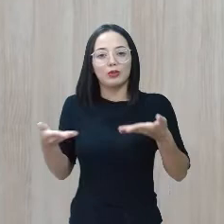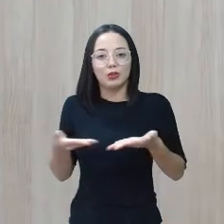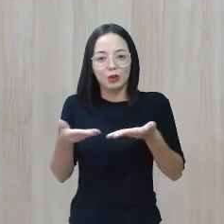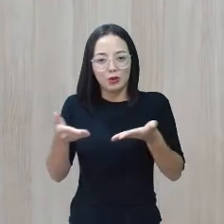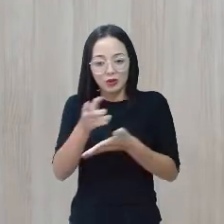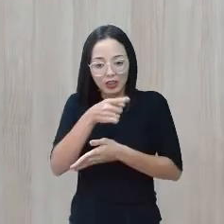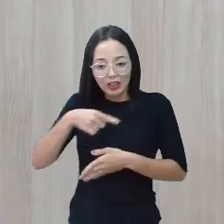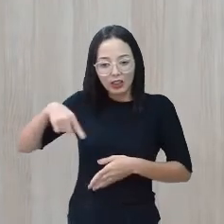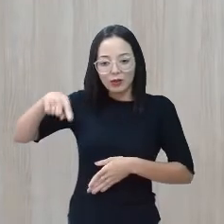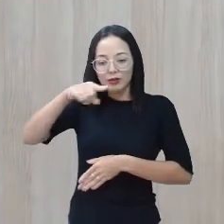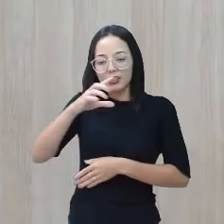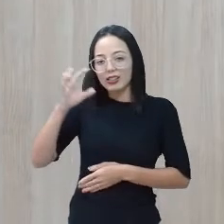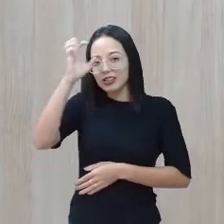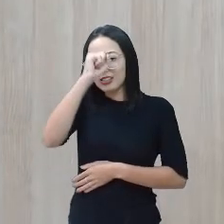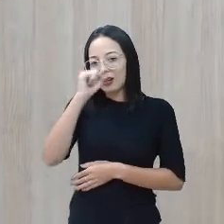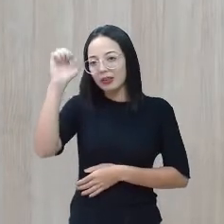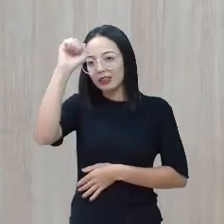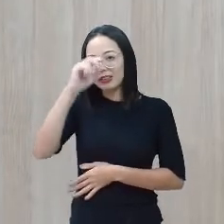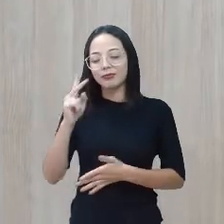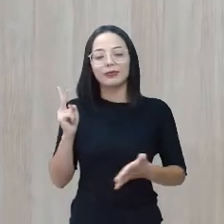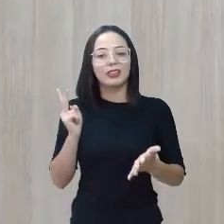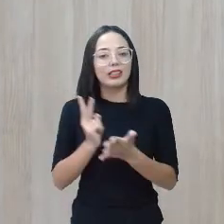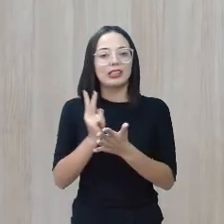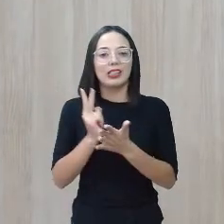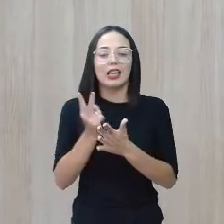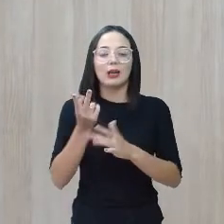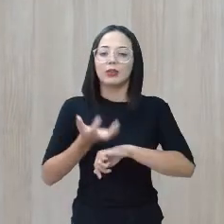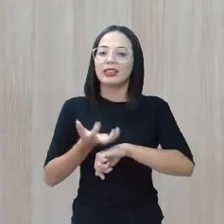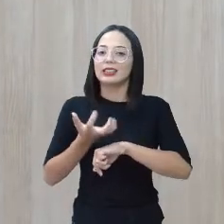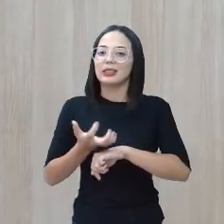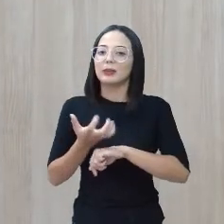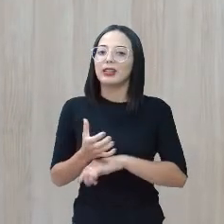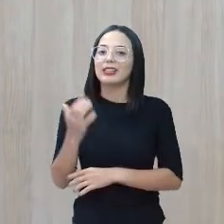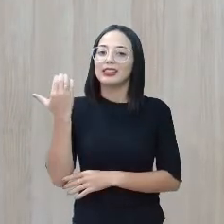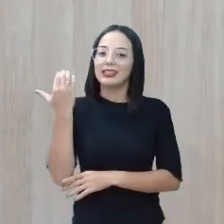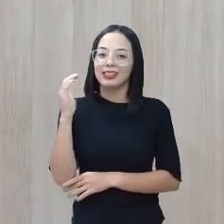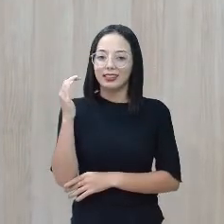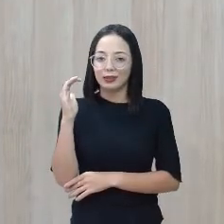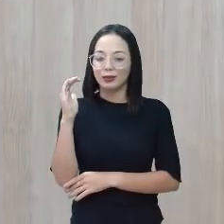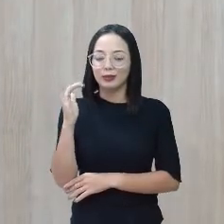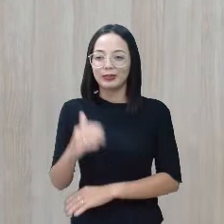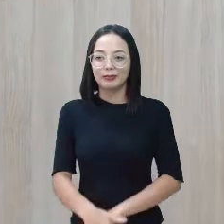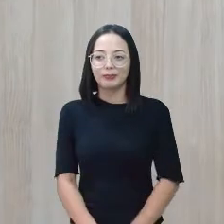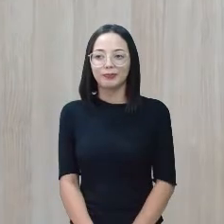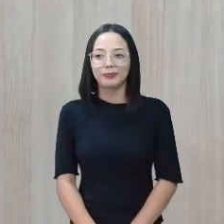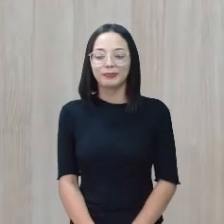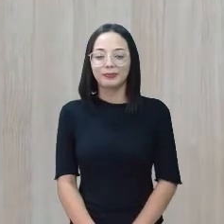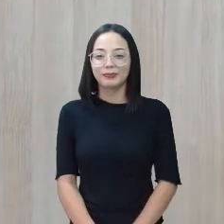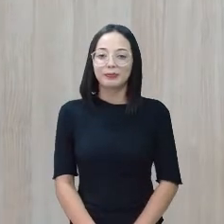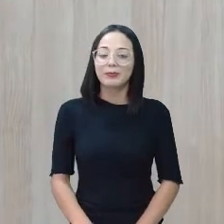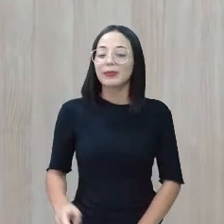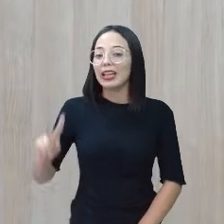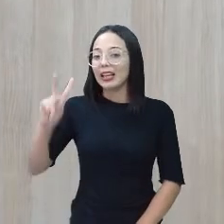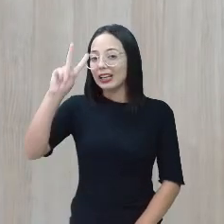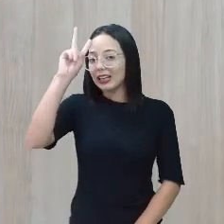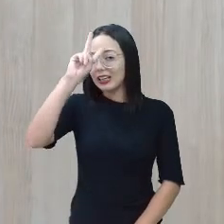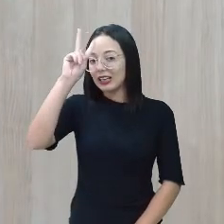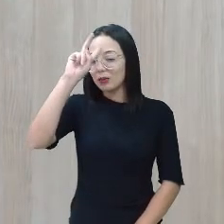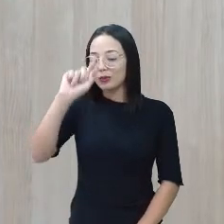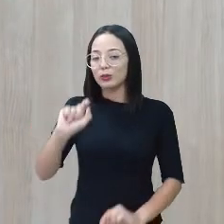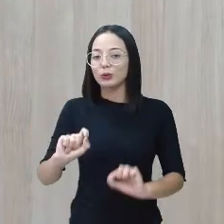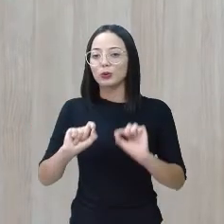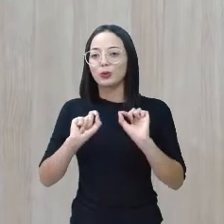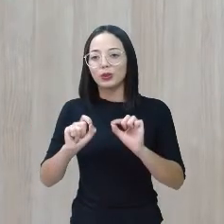vocês possam aprender cada vez mais na nossa disciplina de ciências. Lembramos também que nossas aulas